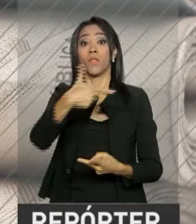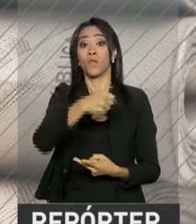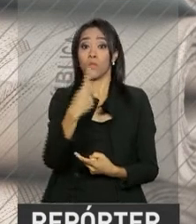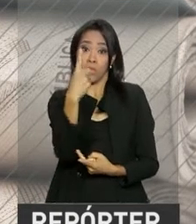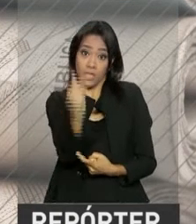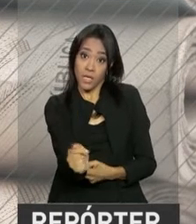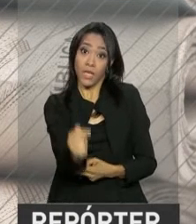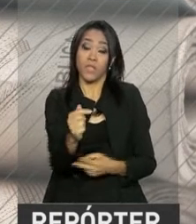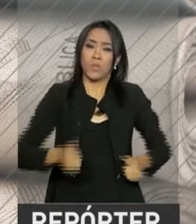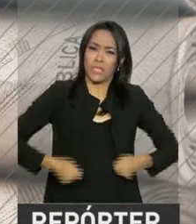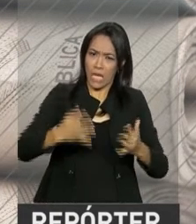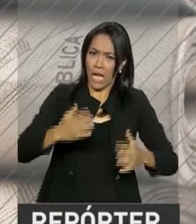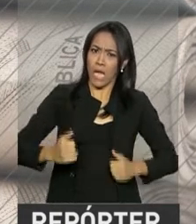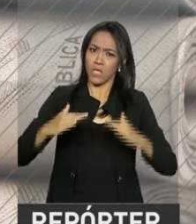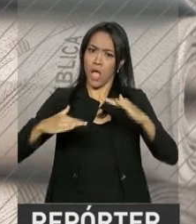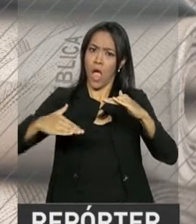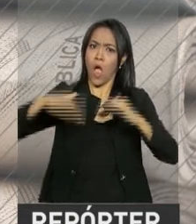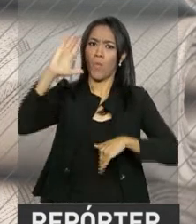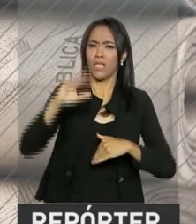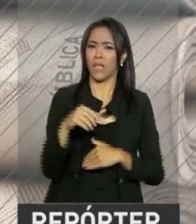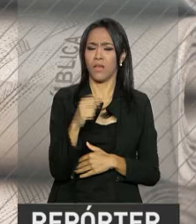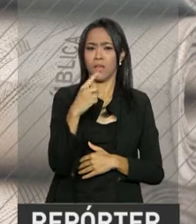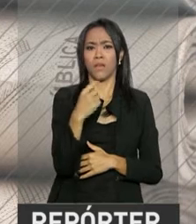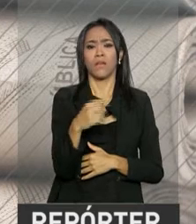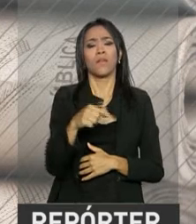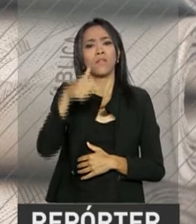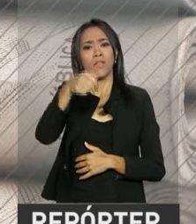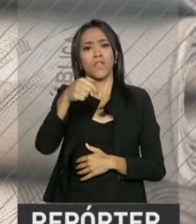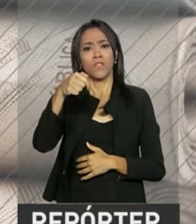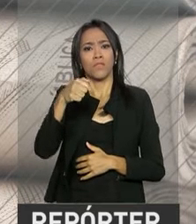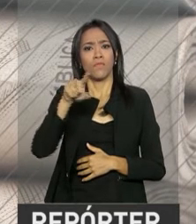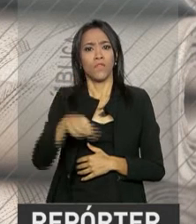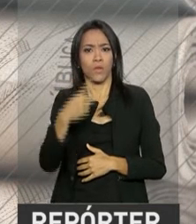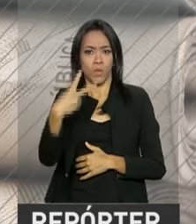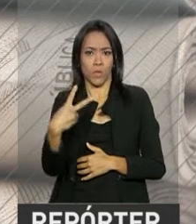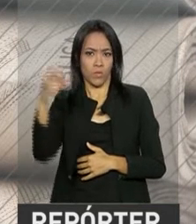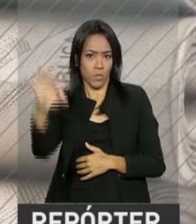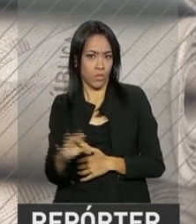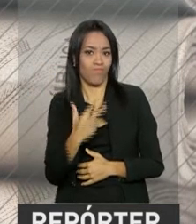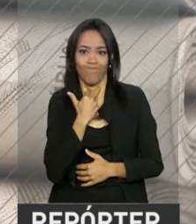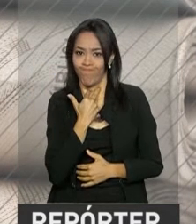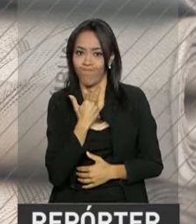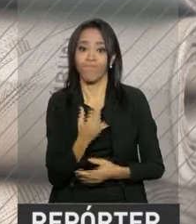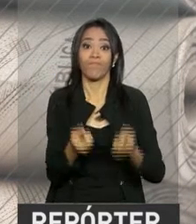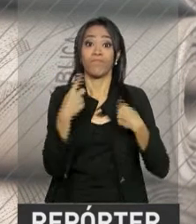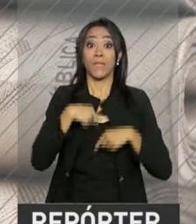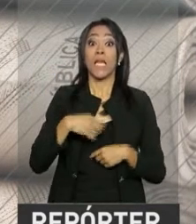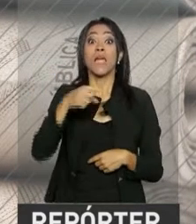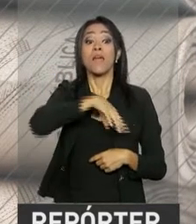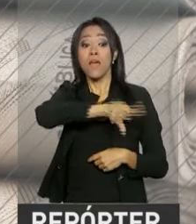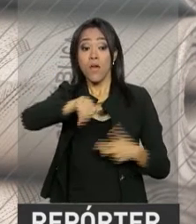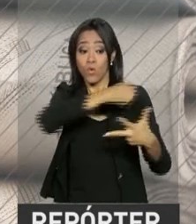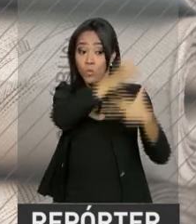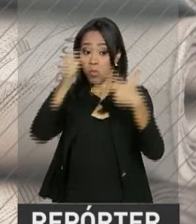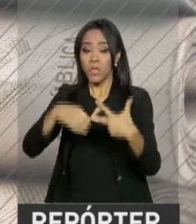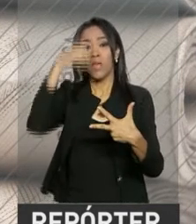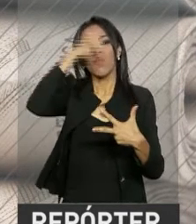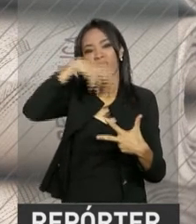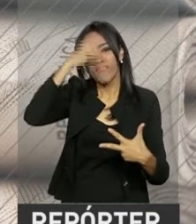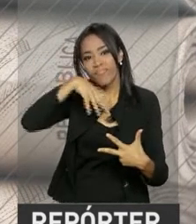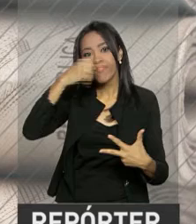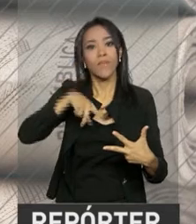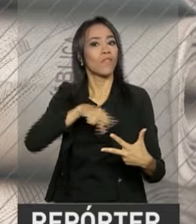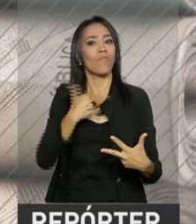despesas não poderão crescer mais do que 7,2 por cento o órgão que diz respeitar o teto não vai poder no ano